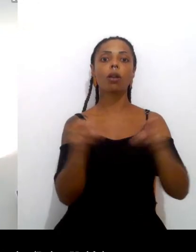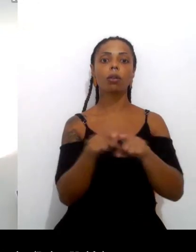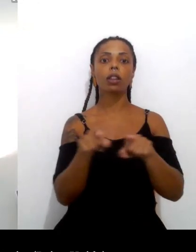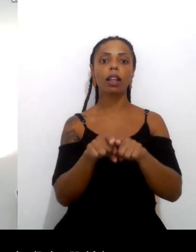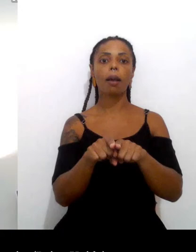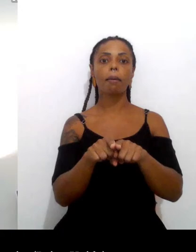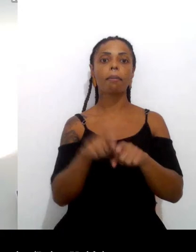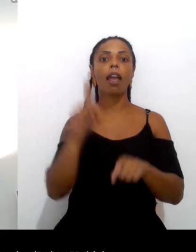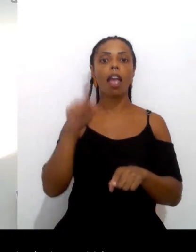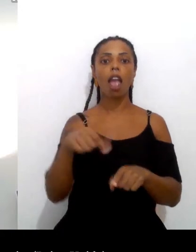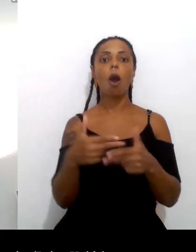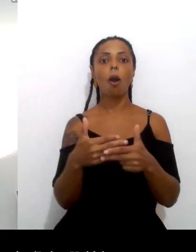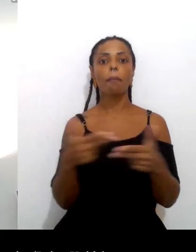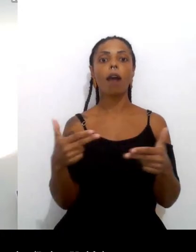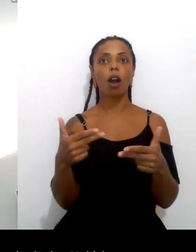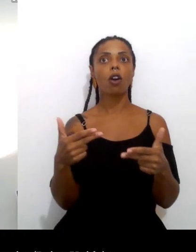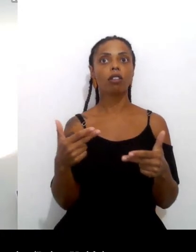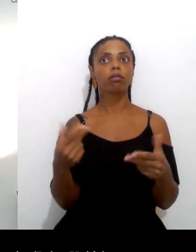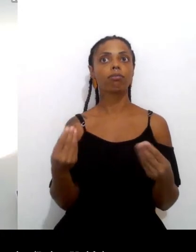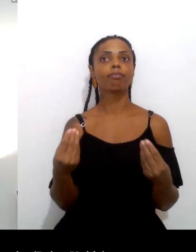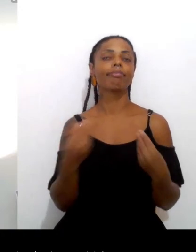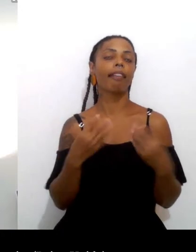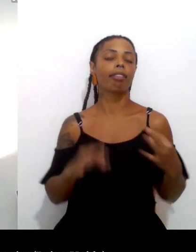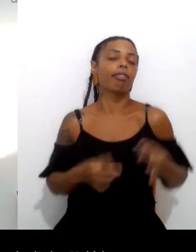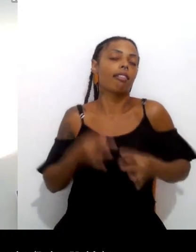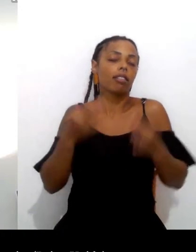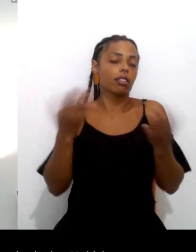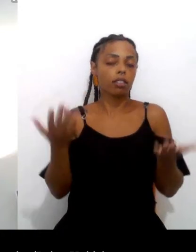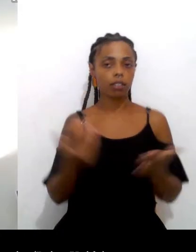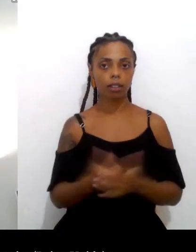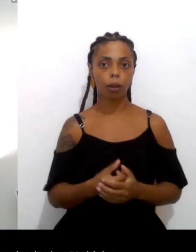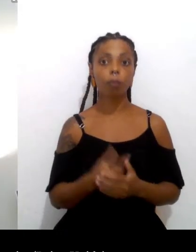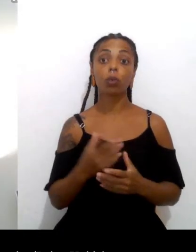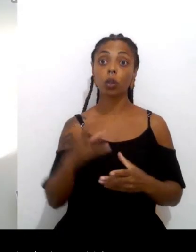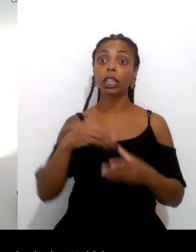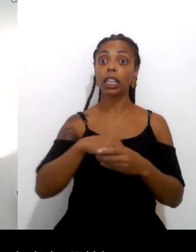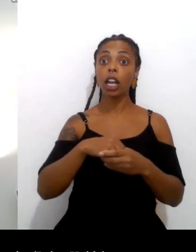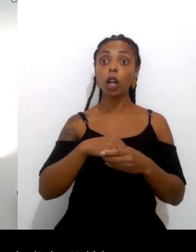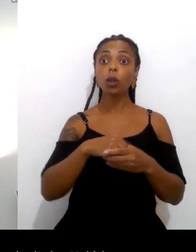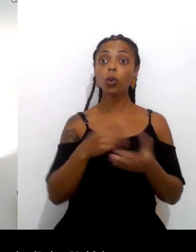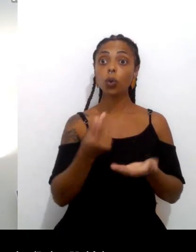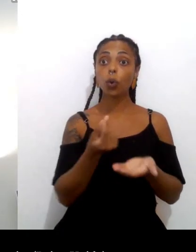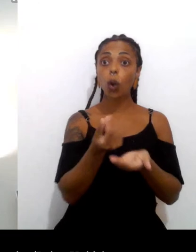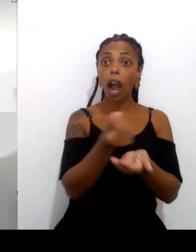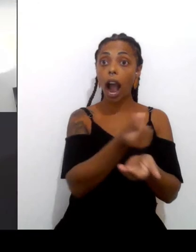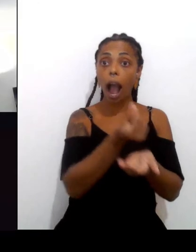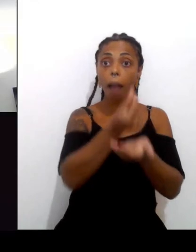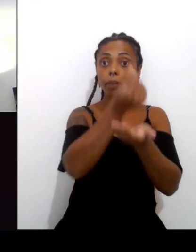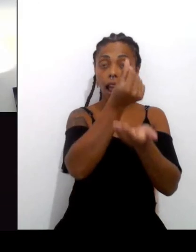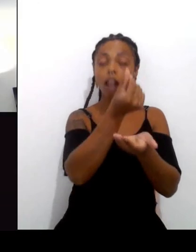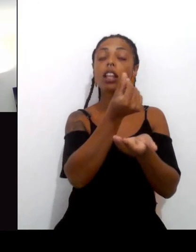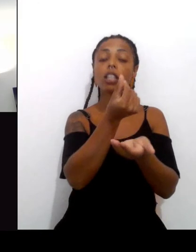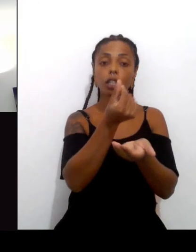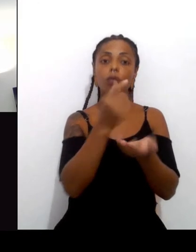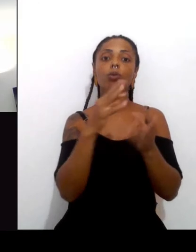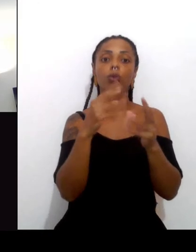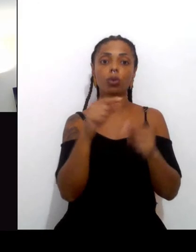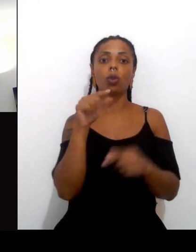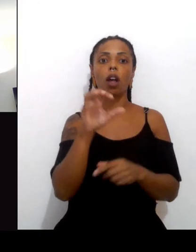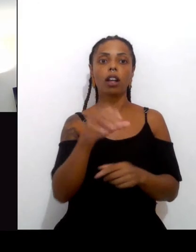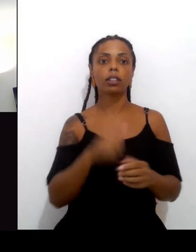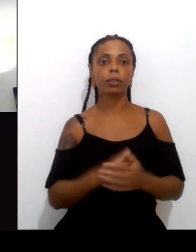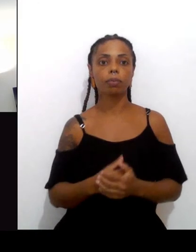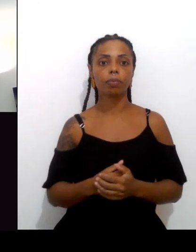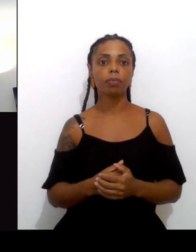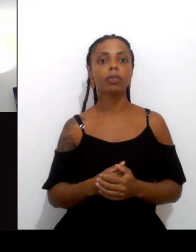fator de excitação ou seja tudo isso dentro do capitalismo dentro da questão de raça e dinheiro ao mesmo tempo tem